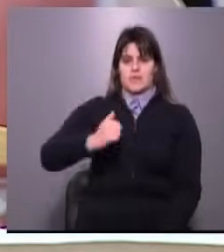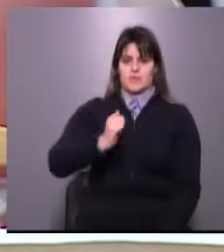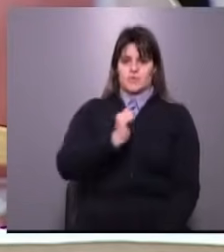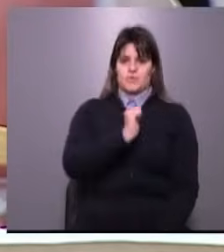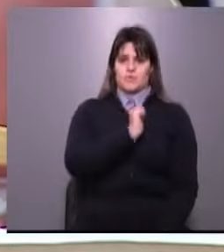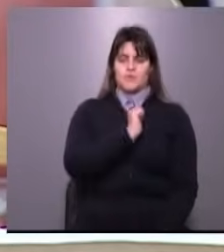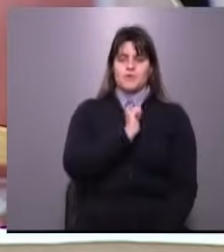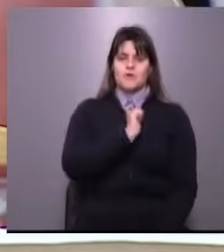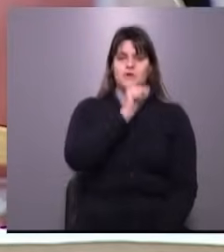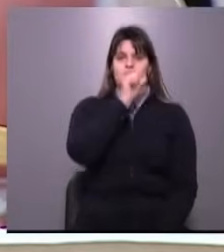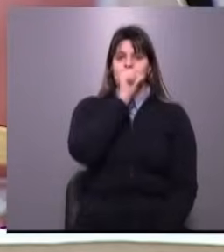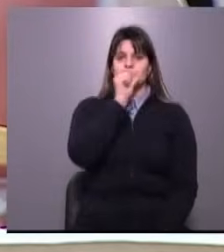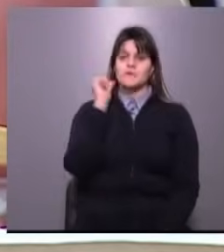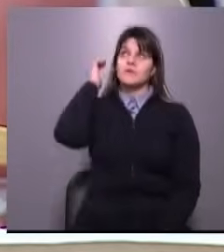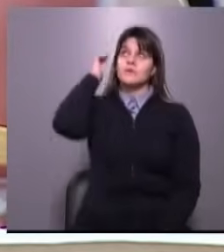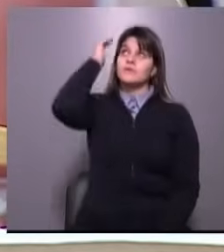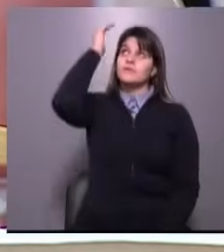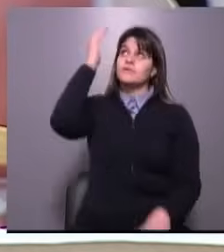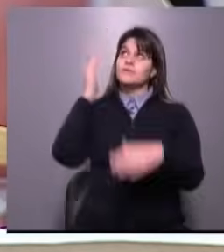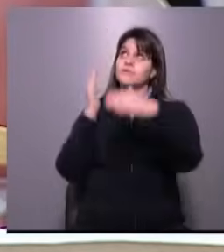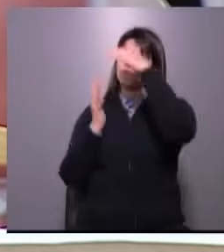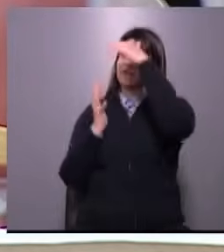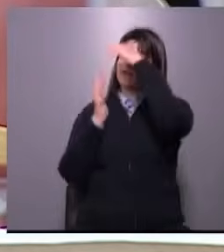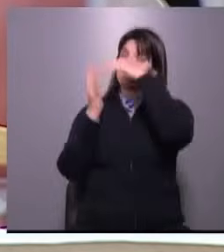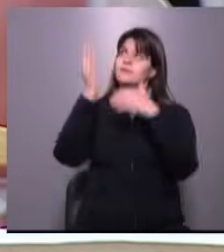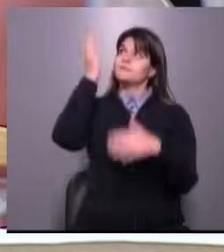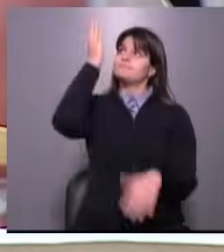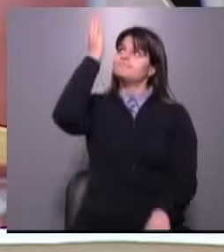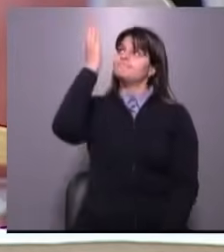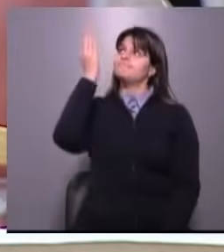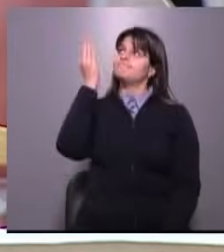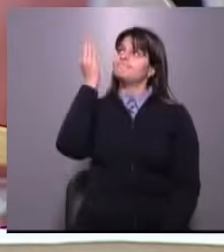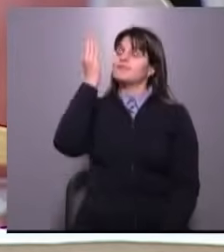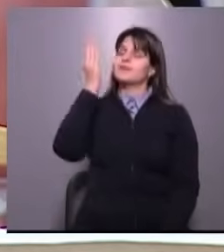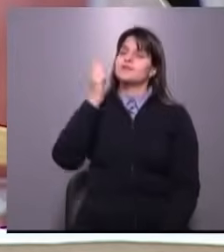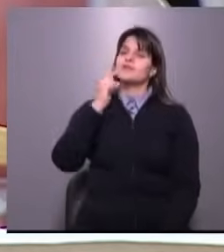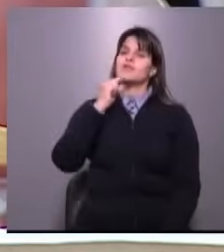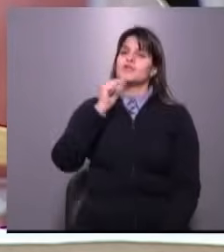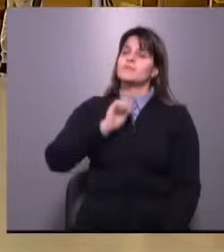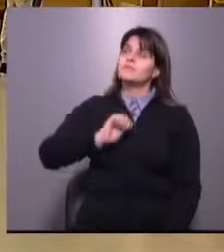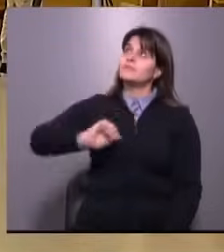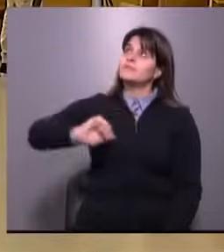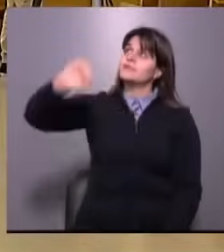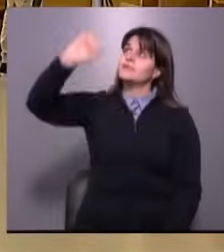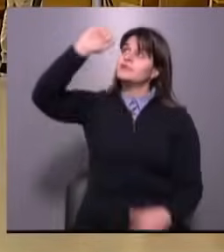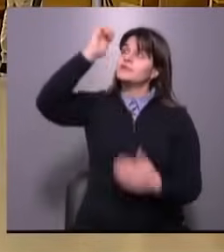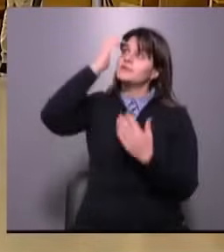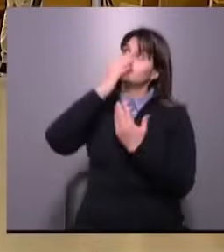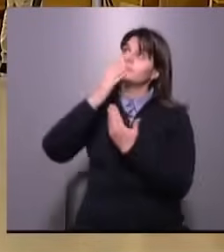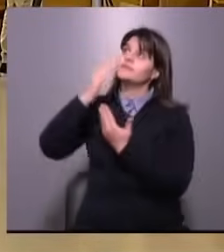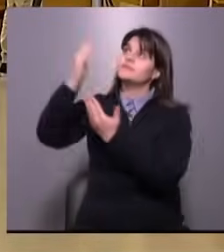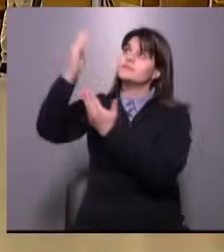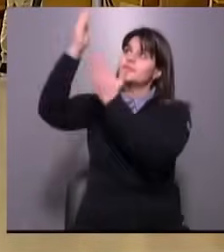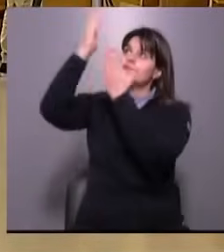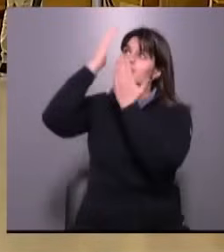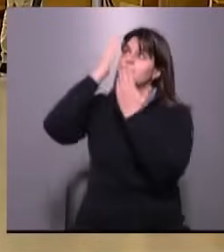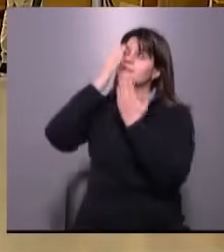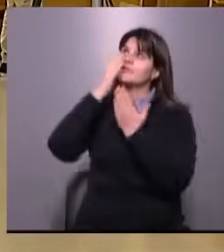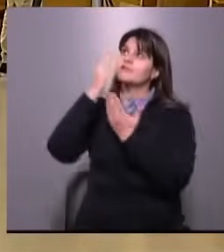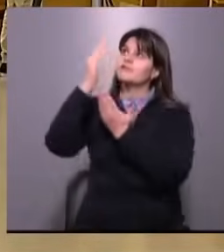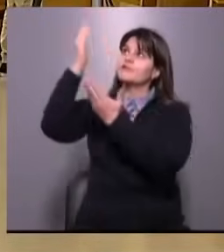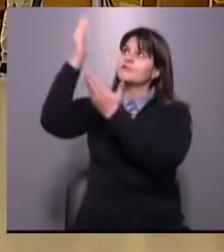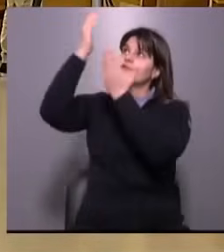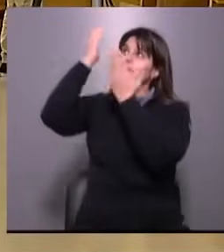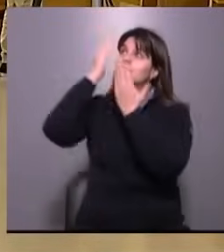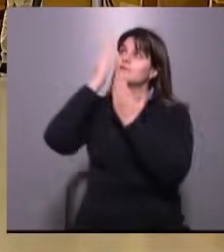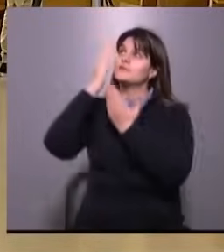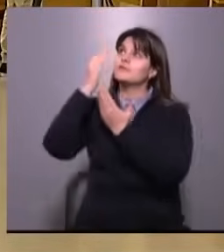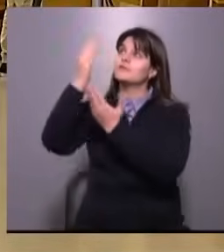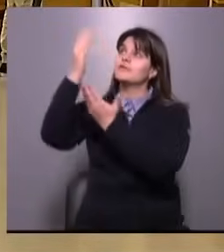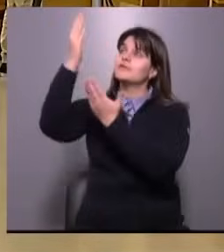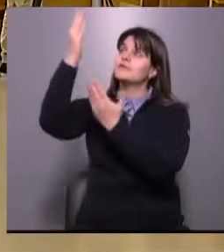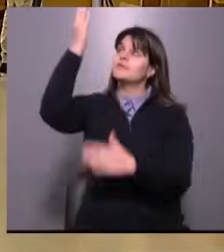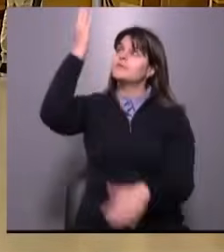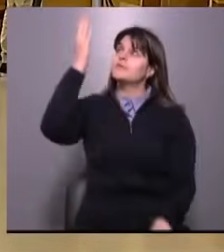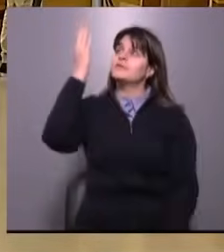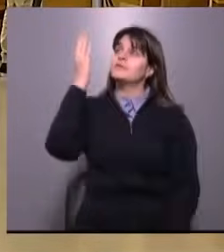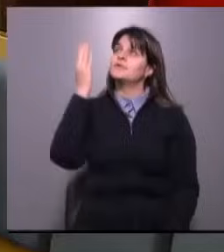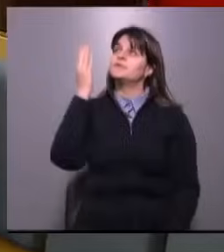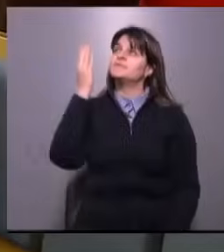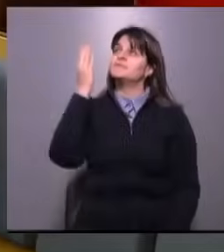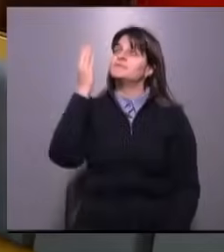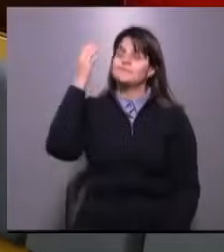dizer: Pai nosso que estais nos céus,